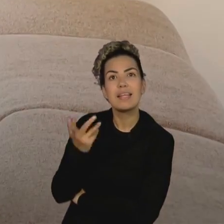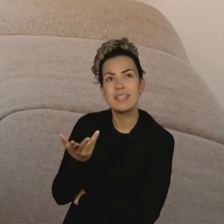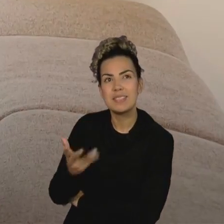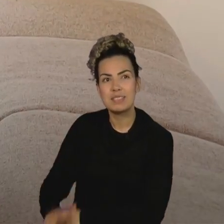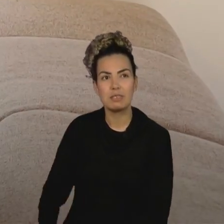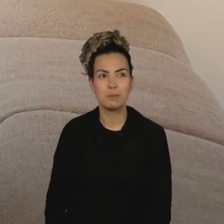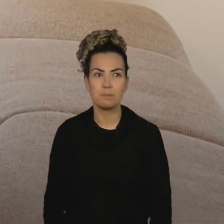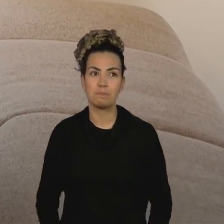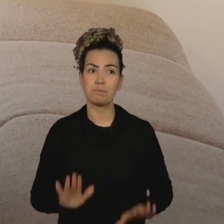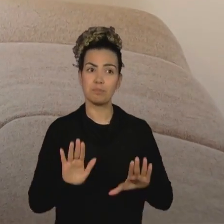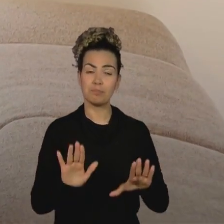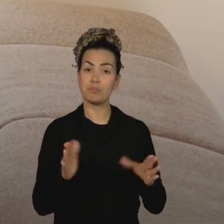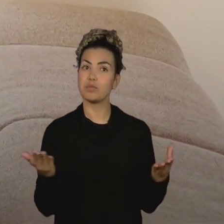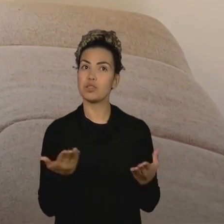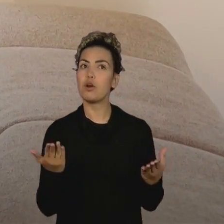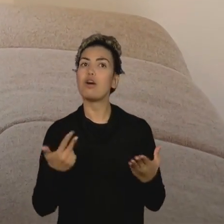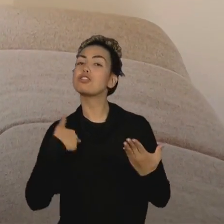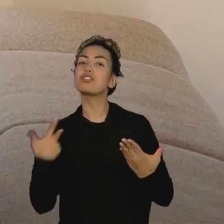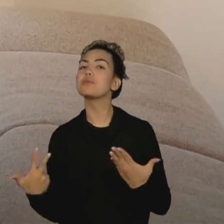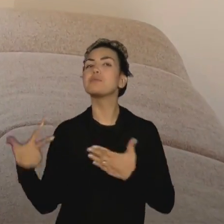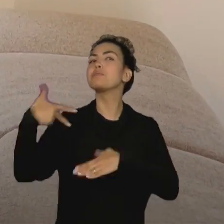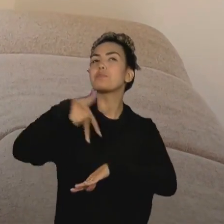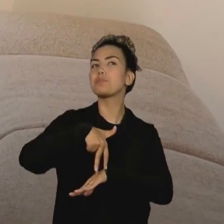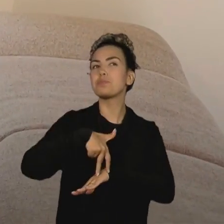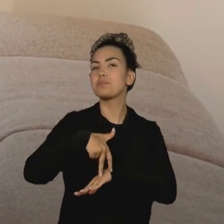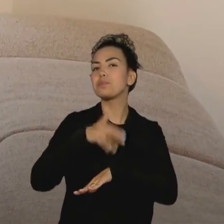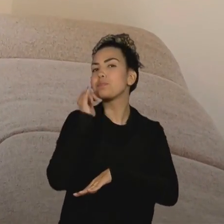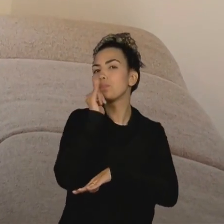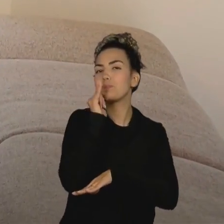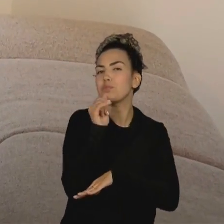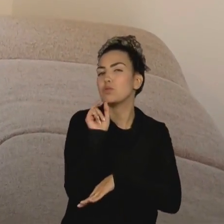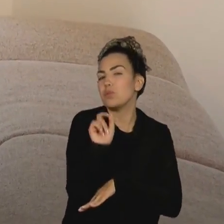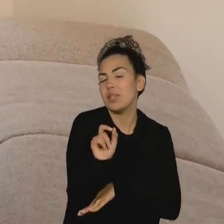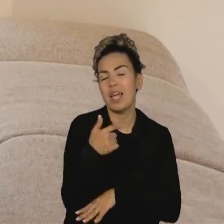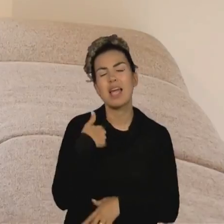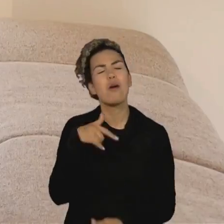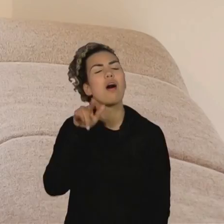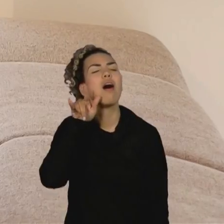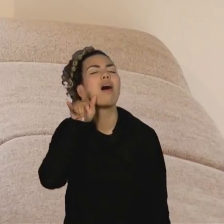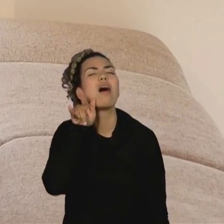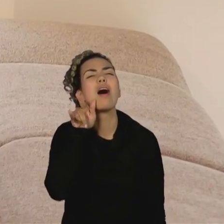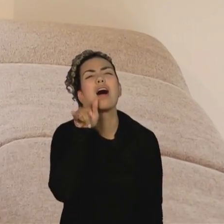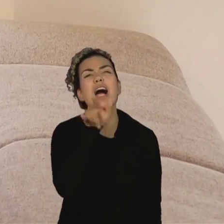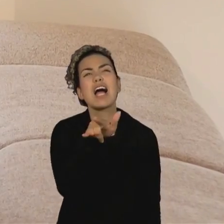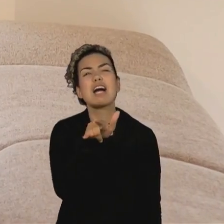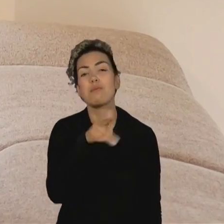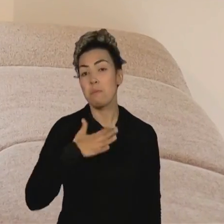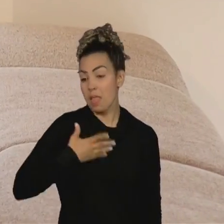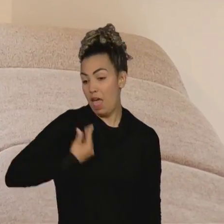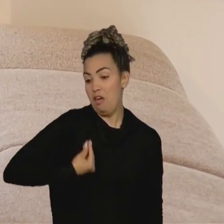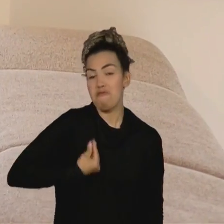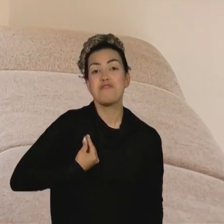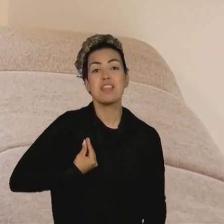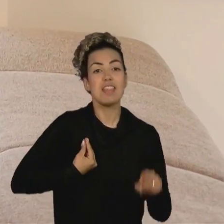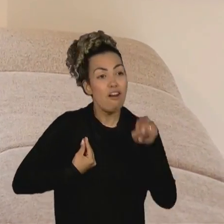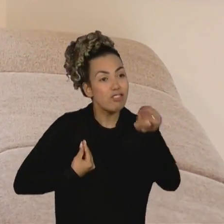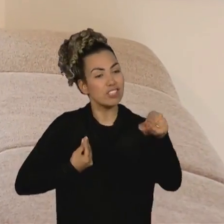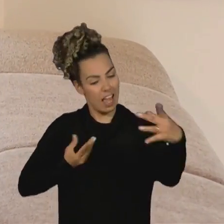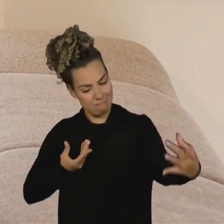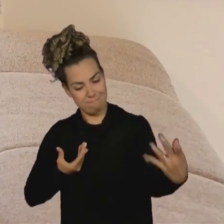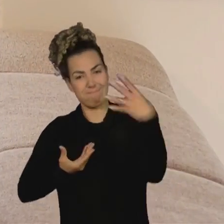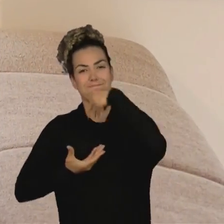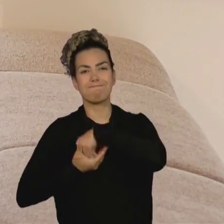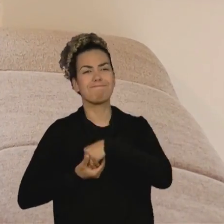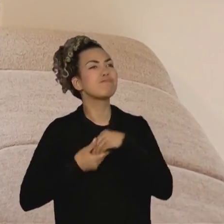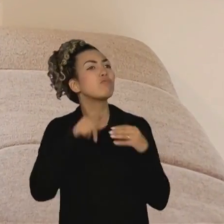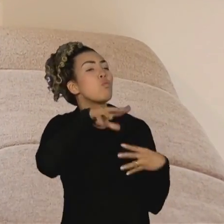Eu vim aqui pra falar pra você o quanto que eu te amo. Você é minha vida. Você é a